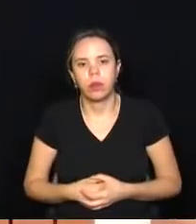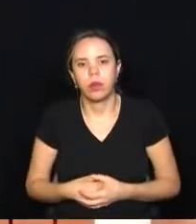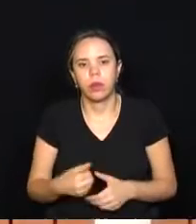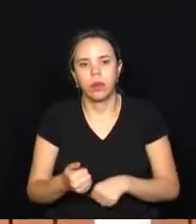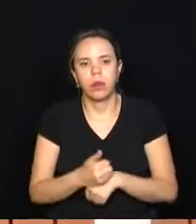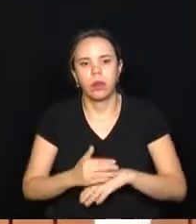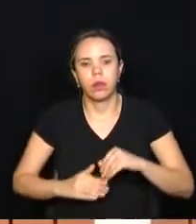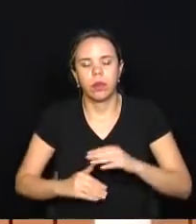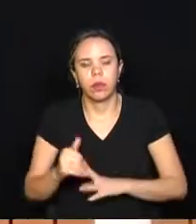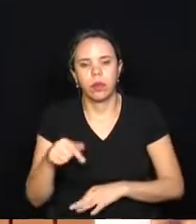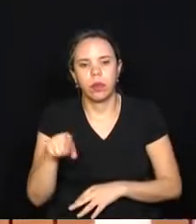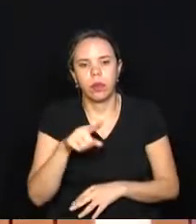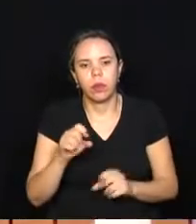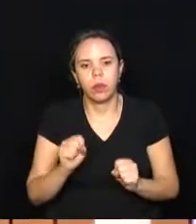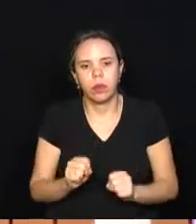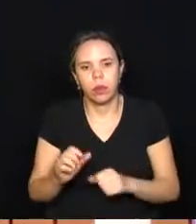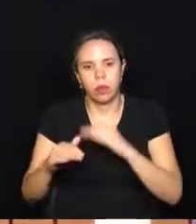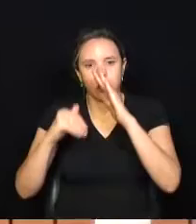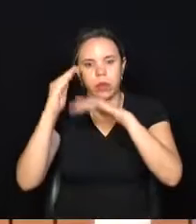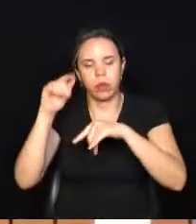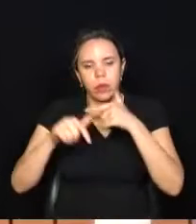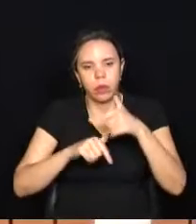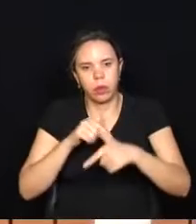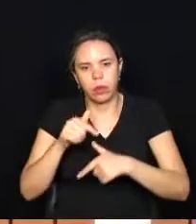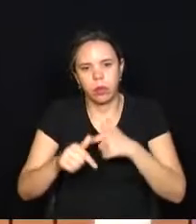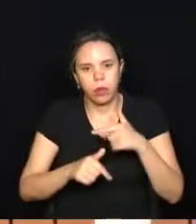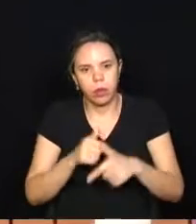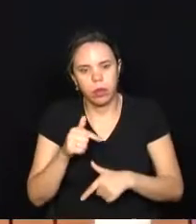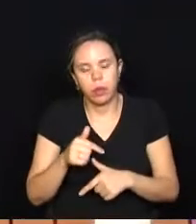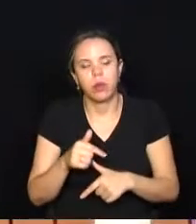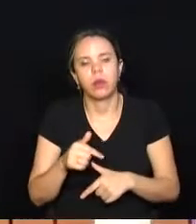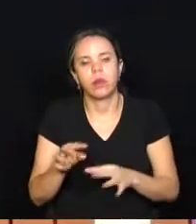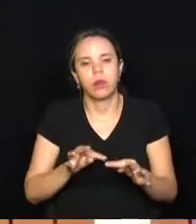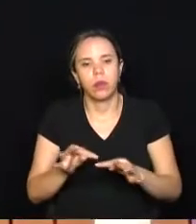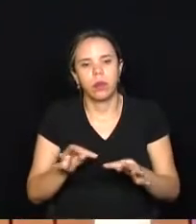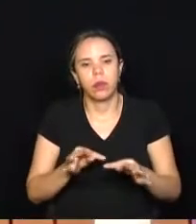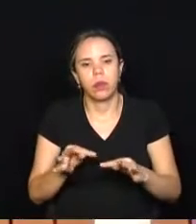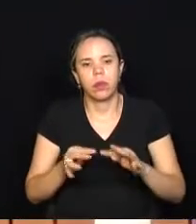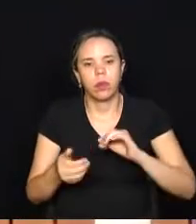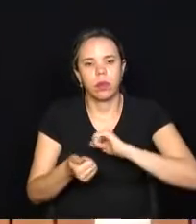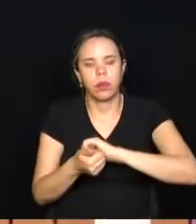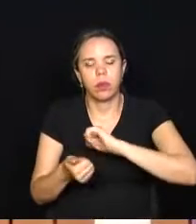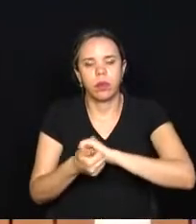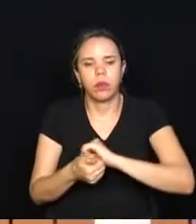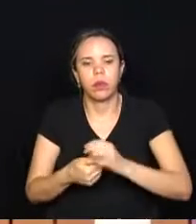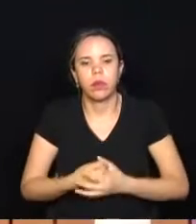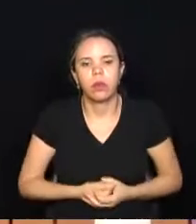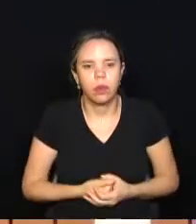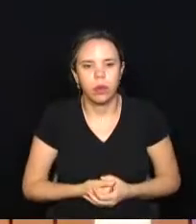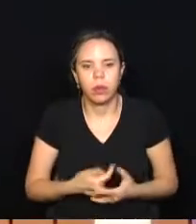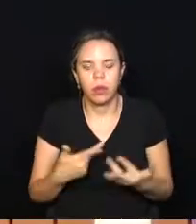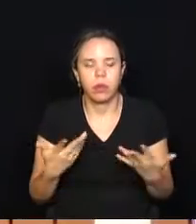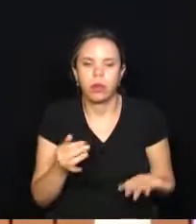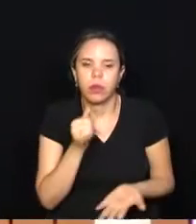profissões, para que você possa desenvolver um trabalho de prevenção e um trabalho de qualidade, né? É aquela coisa, por exemplo, você